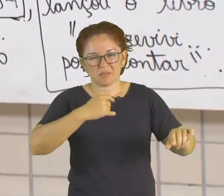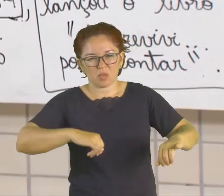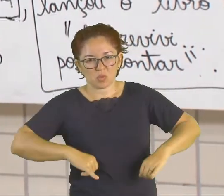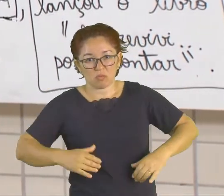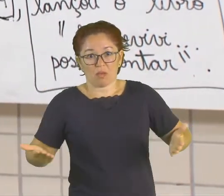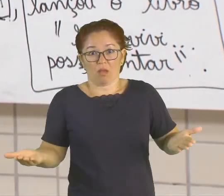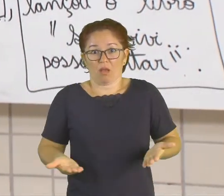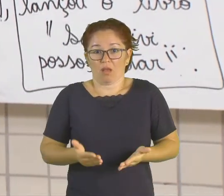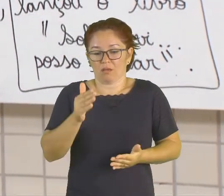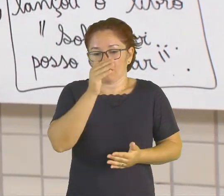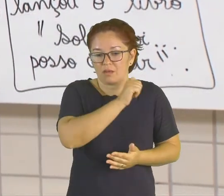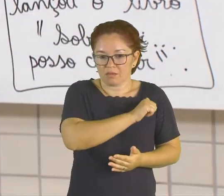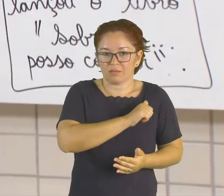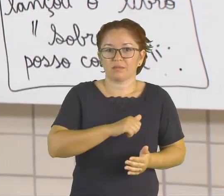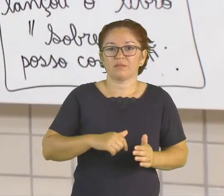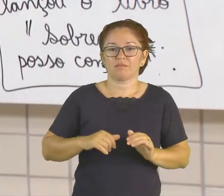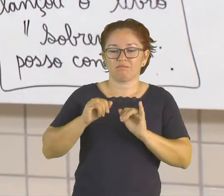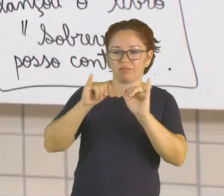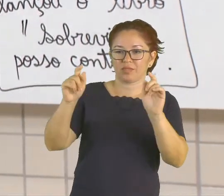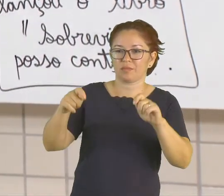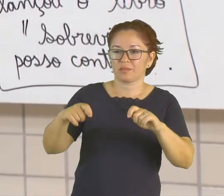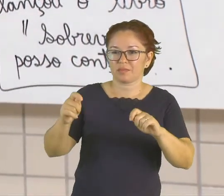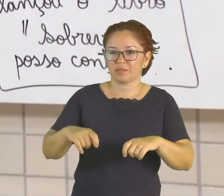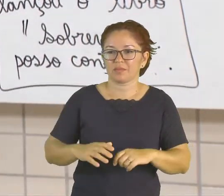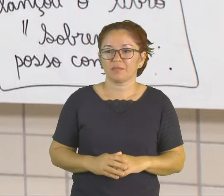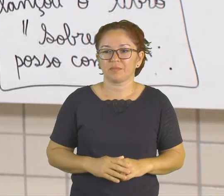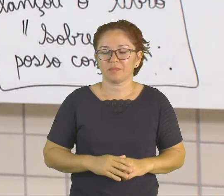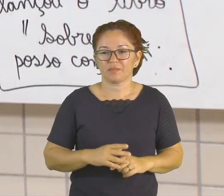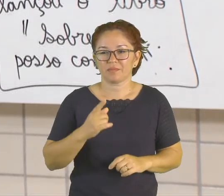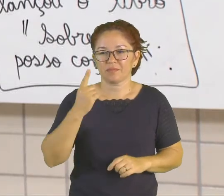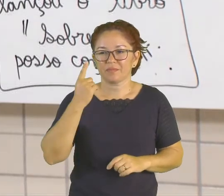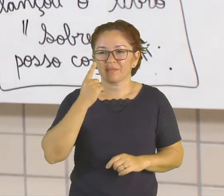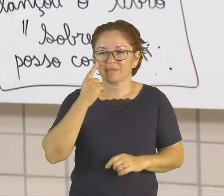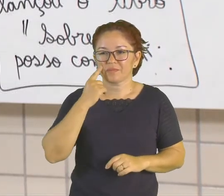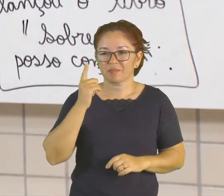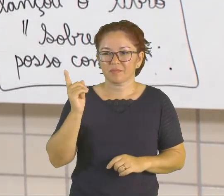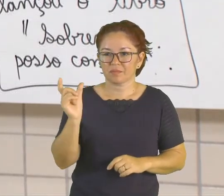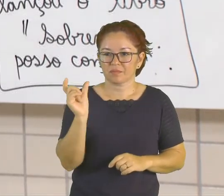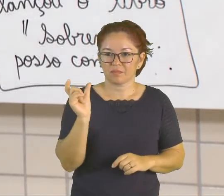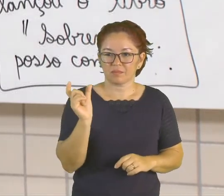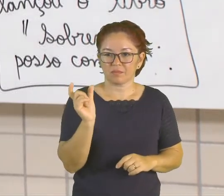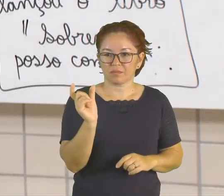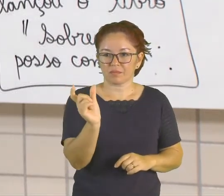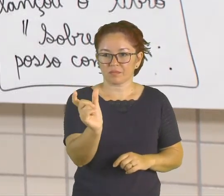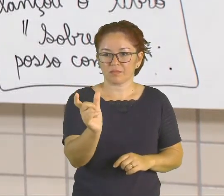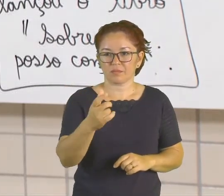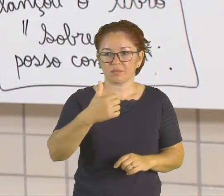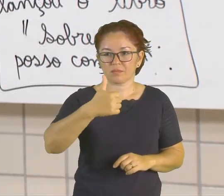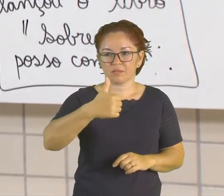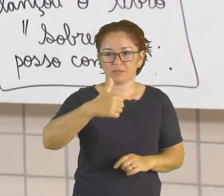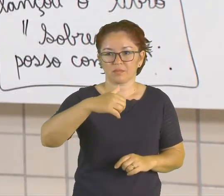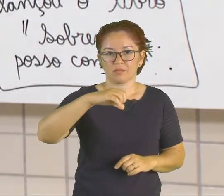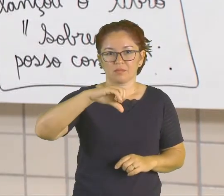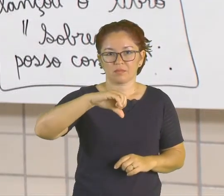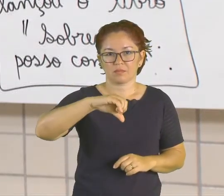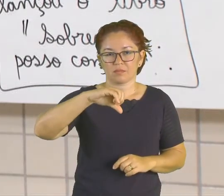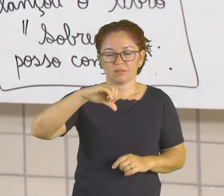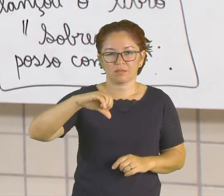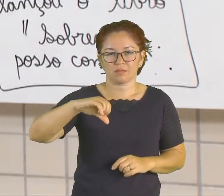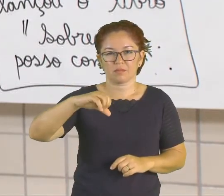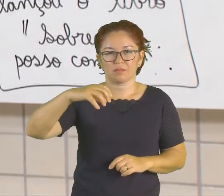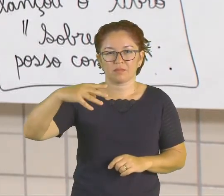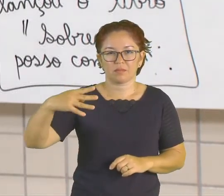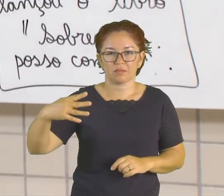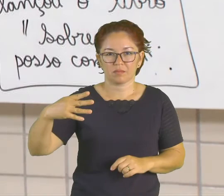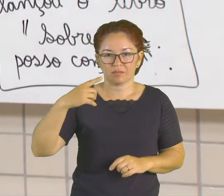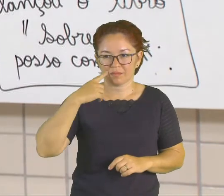gente chama de um sintagma adverbial ou sintaticamente que a gente já é acostumado a ver na escola de adjunta adverbial de tempo,